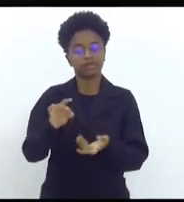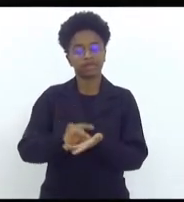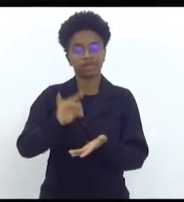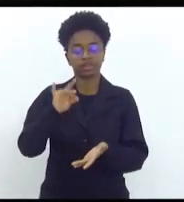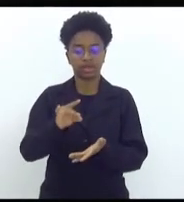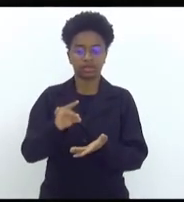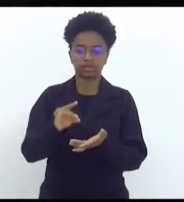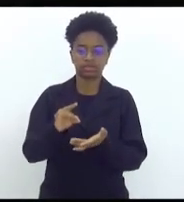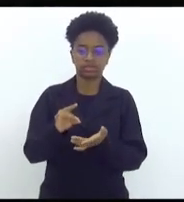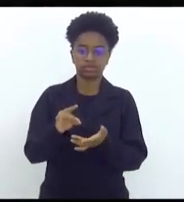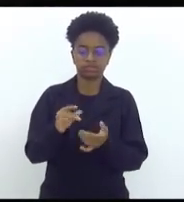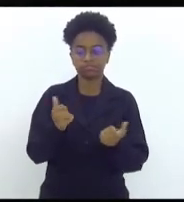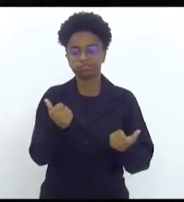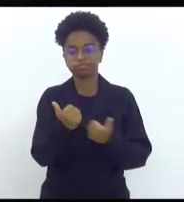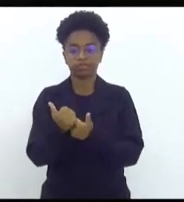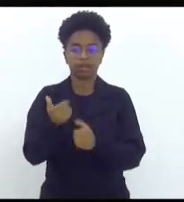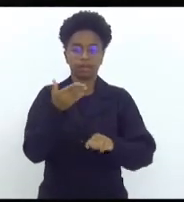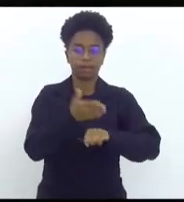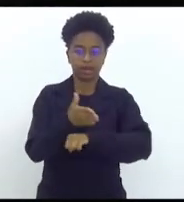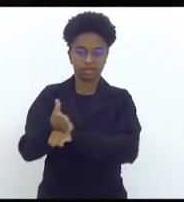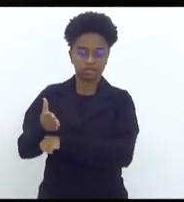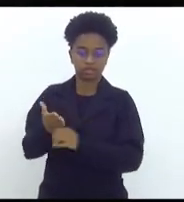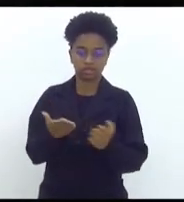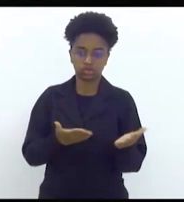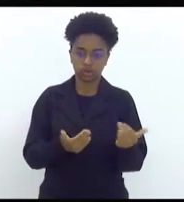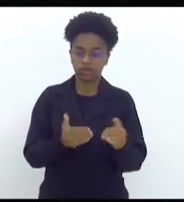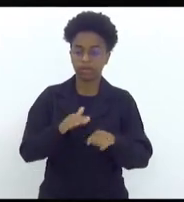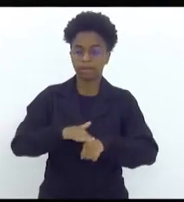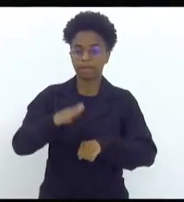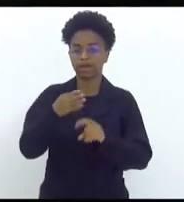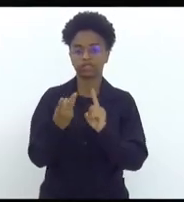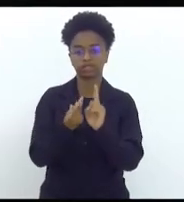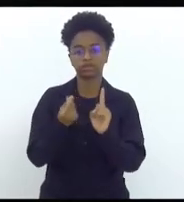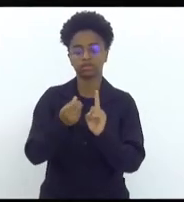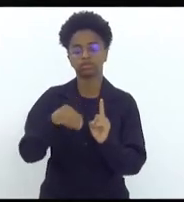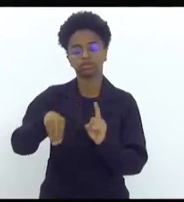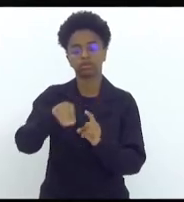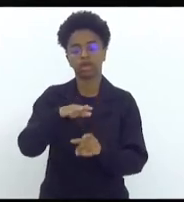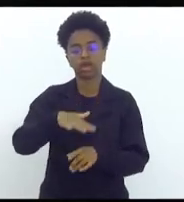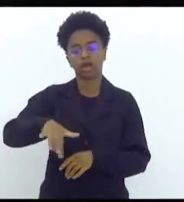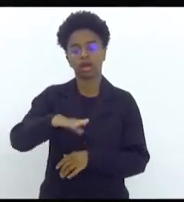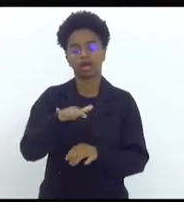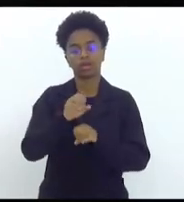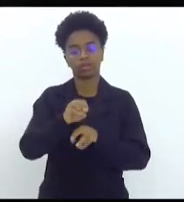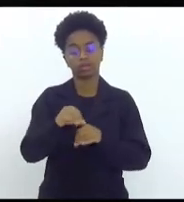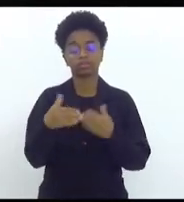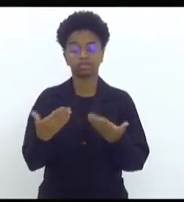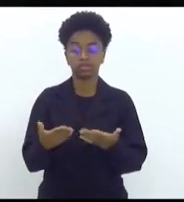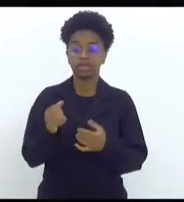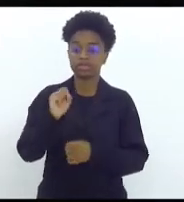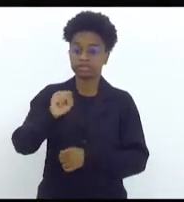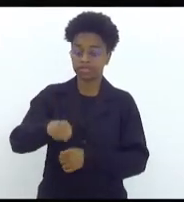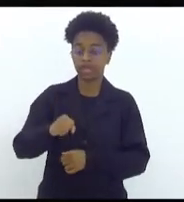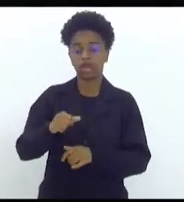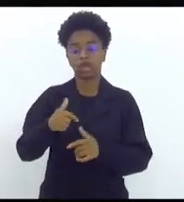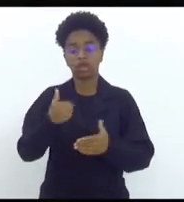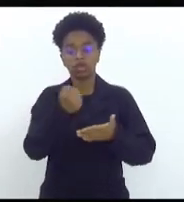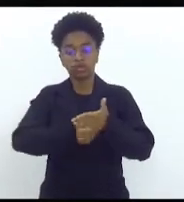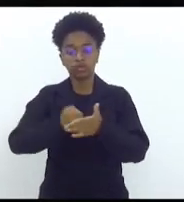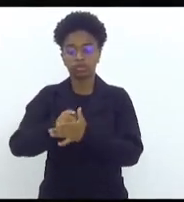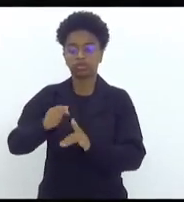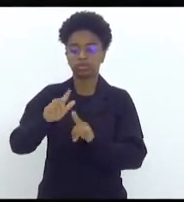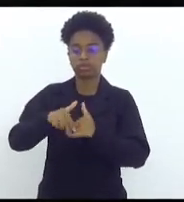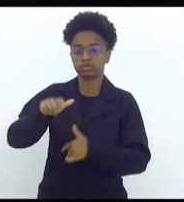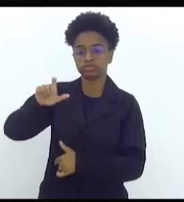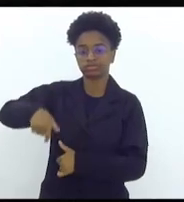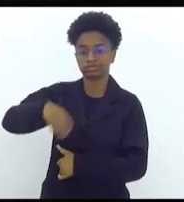efetivar a participação jovens mais vulnerabilizados na educação então sim é a luta pelo passe livre é a luta